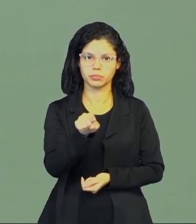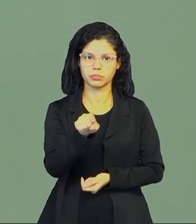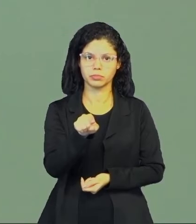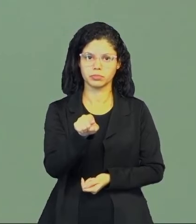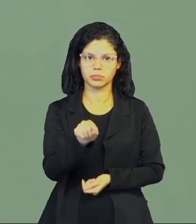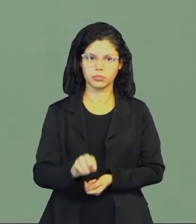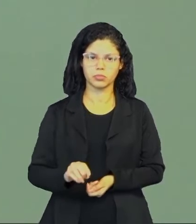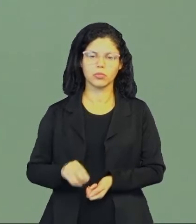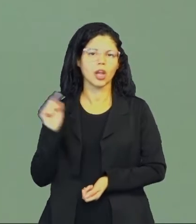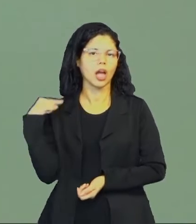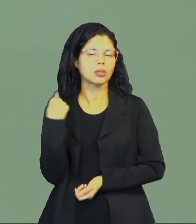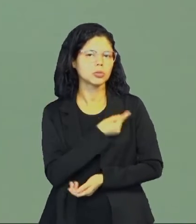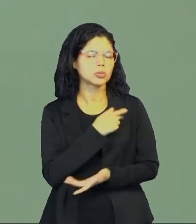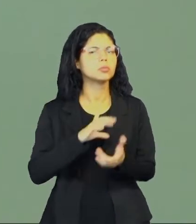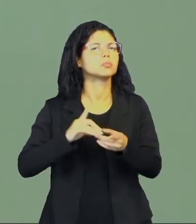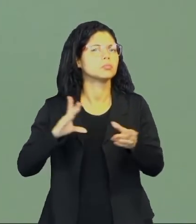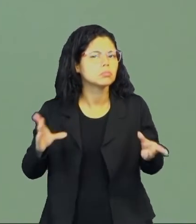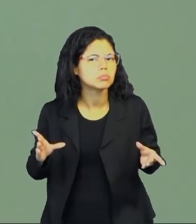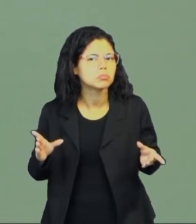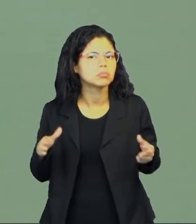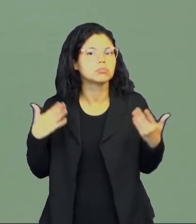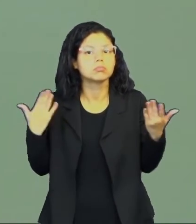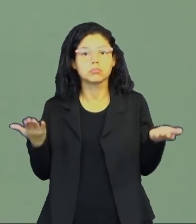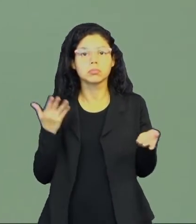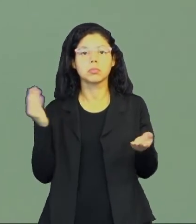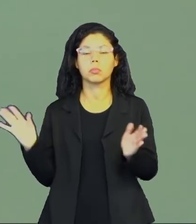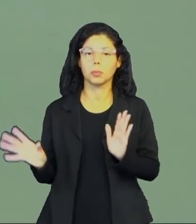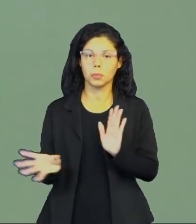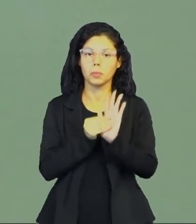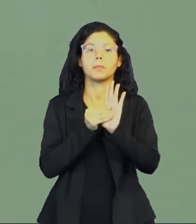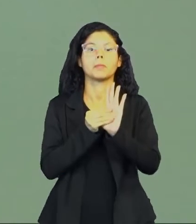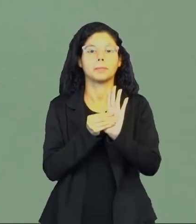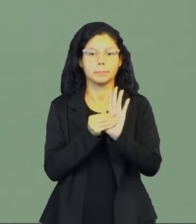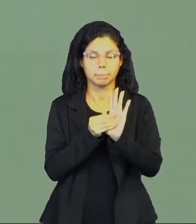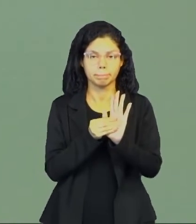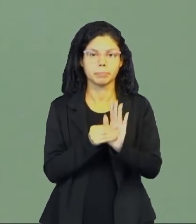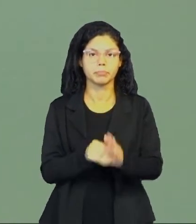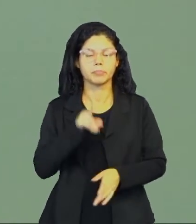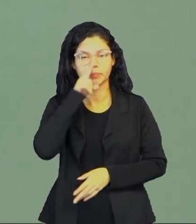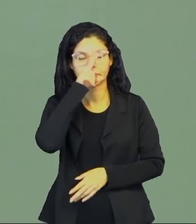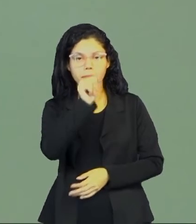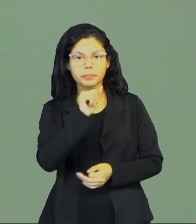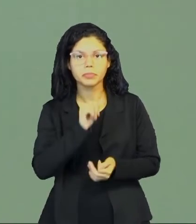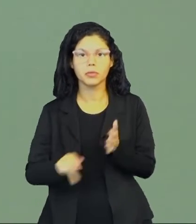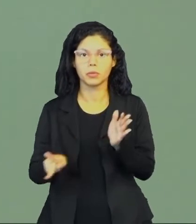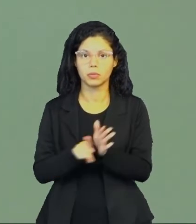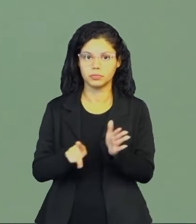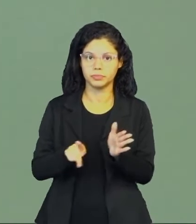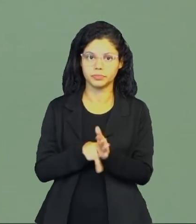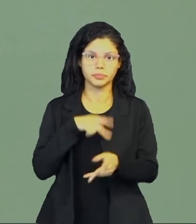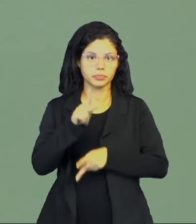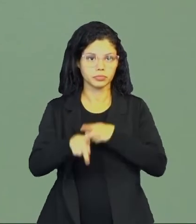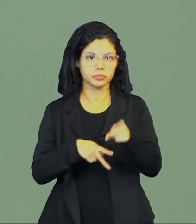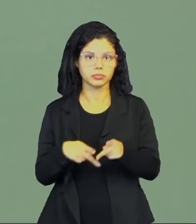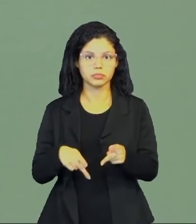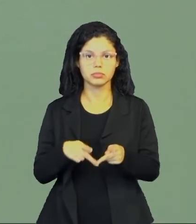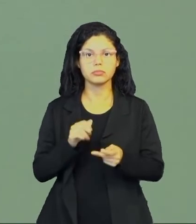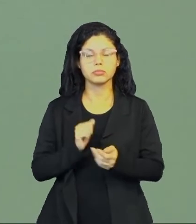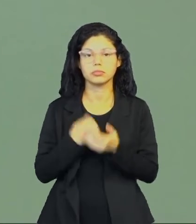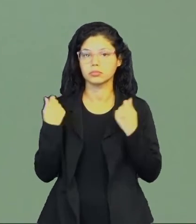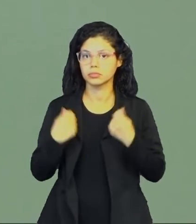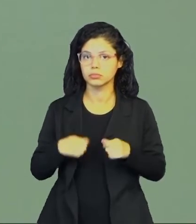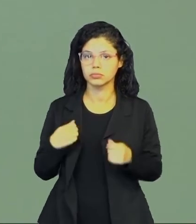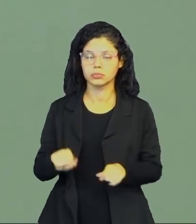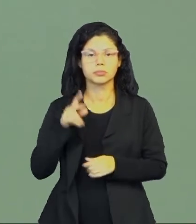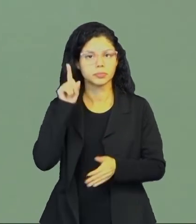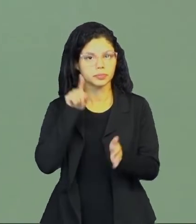a veracidade da nossa democracia. E quando a gente se coloca, né, a democracia, o poder exercido pelo povo e para o povo, a gente precisa